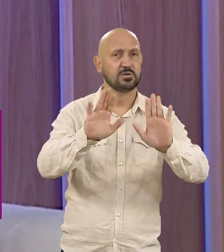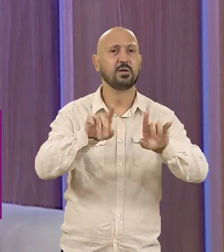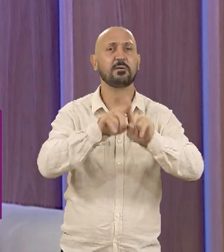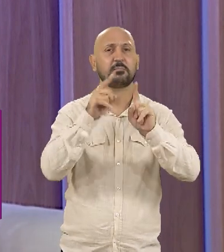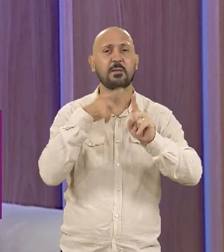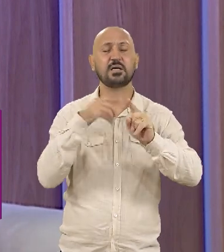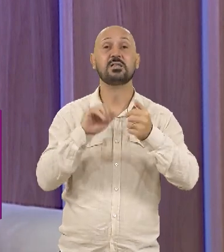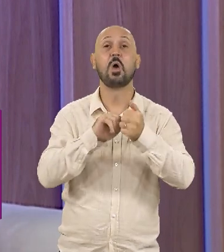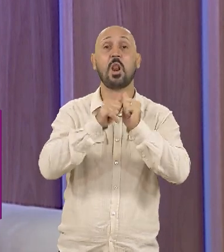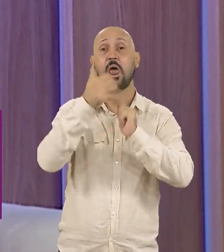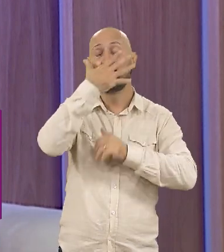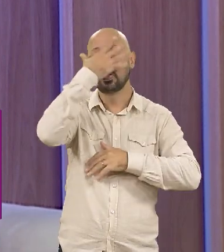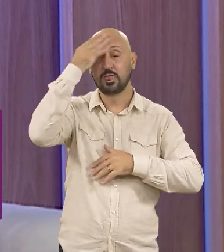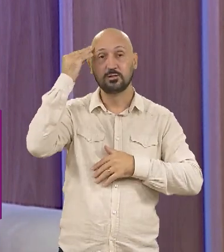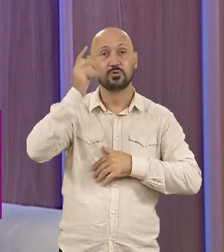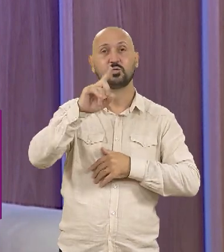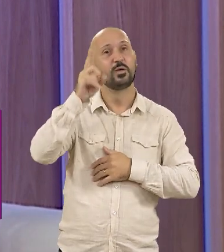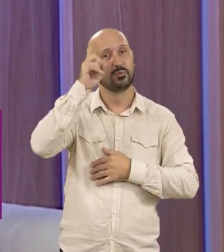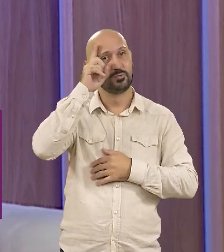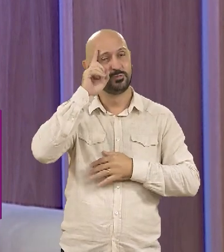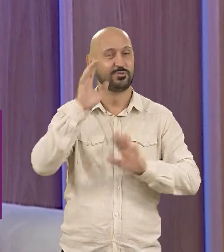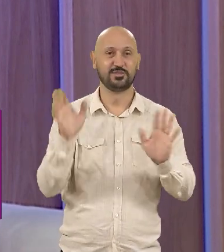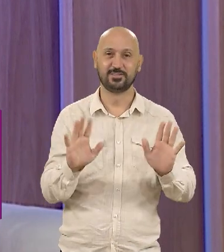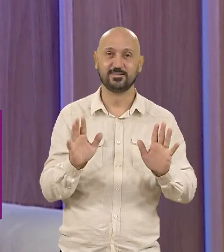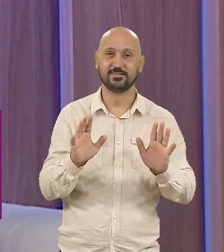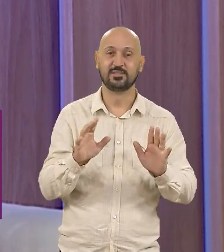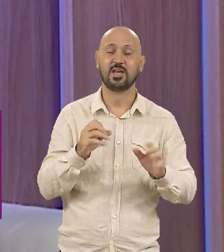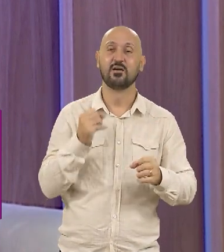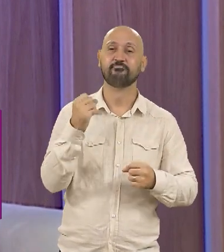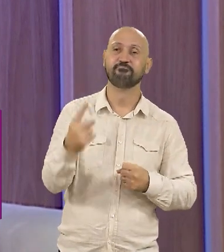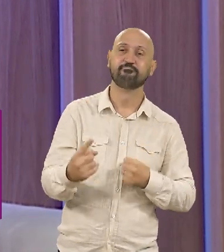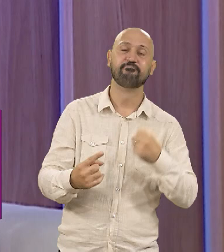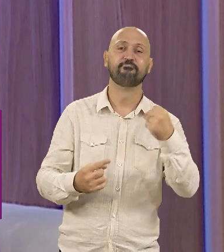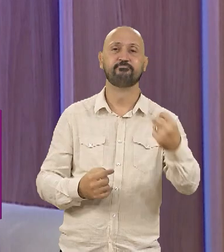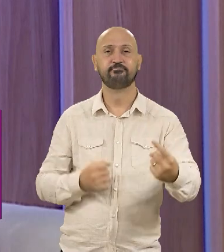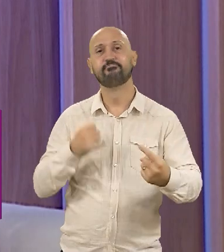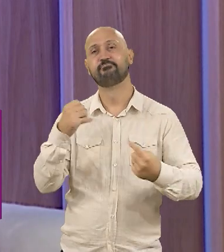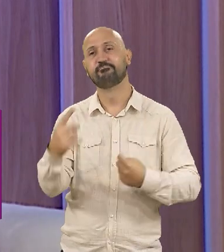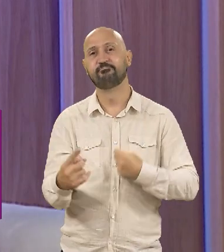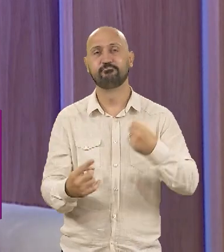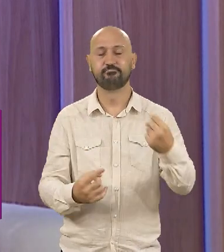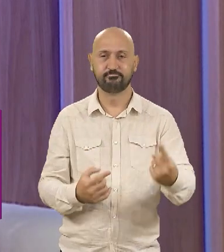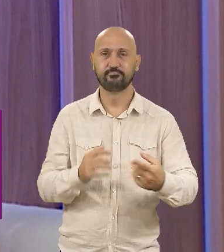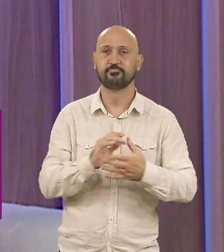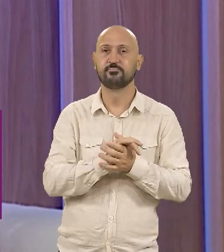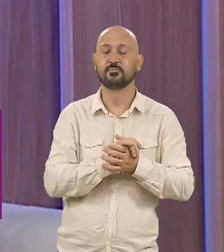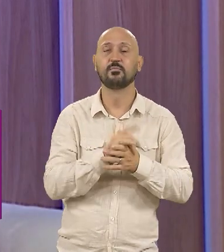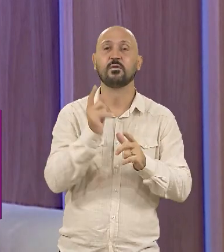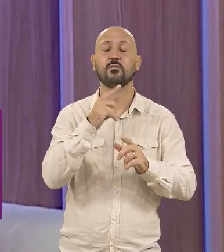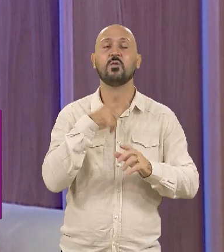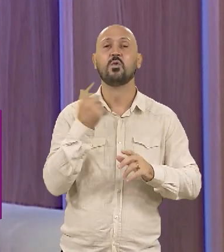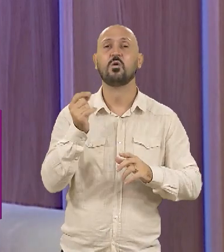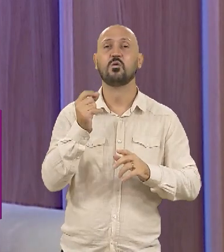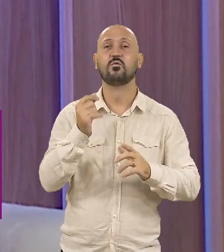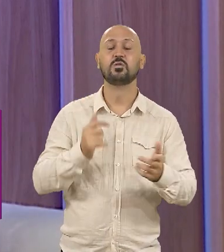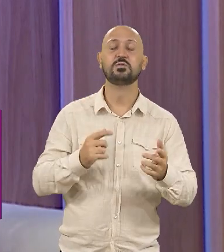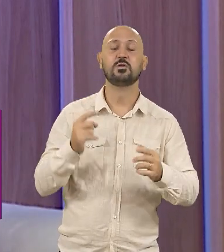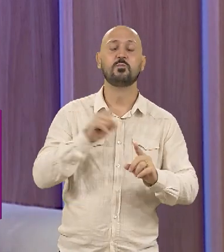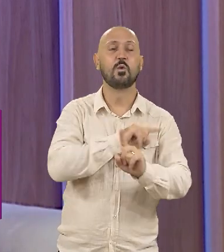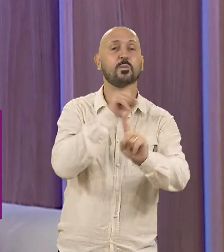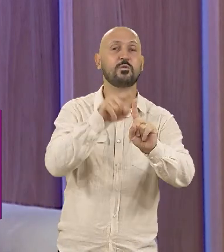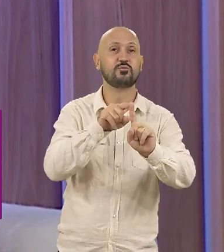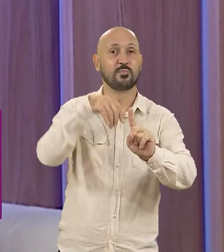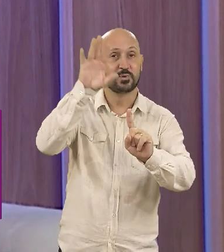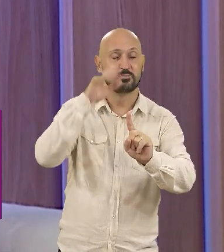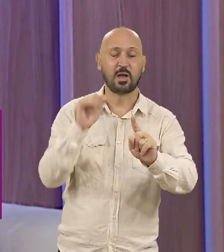Ele é esporádico, ele não tira você do seu objetivo principal, né? Então hoje a gente vê jovens